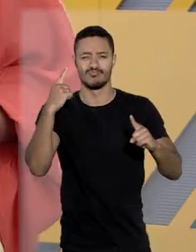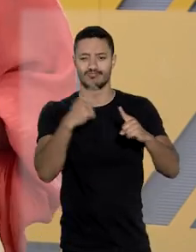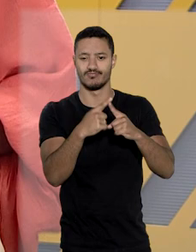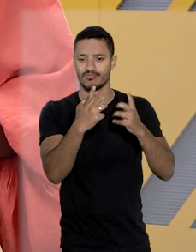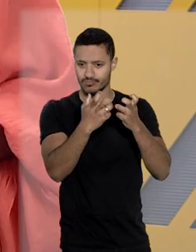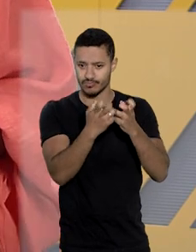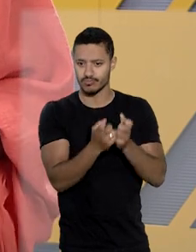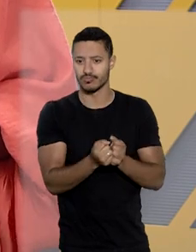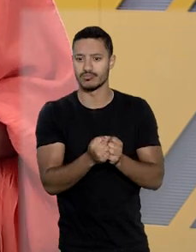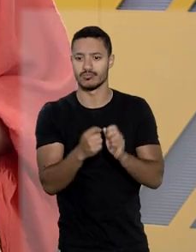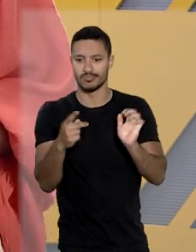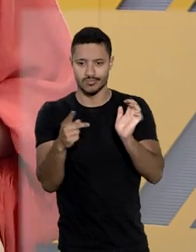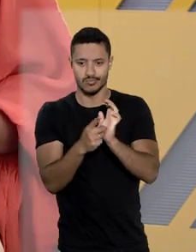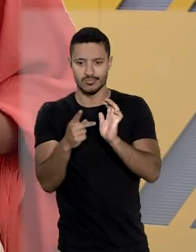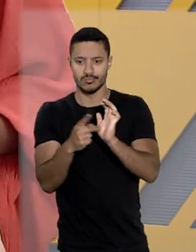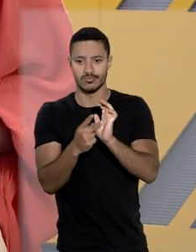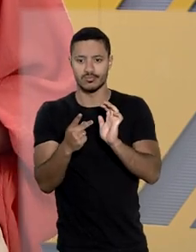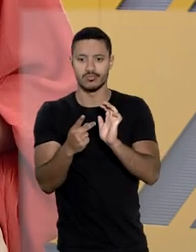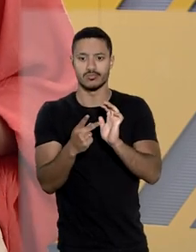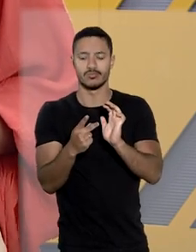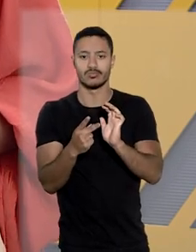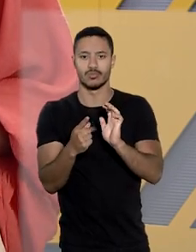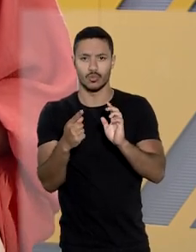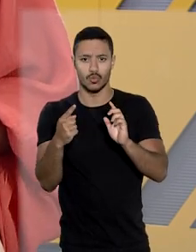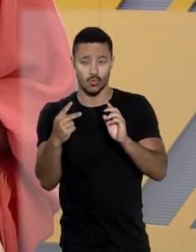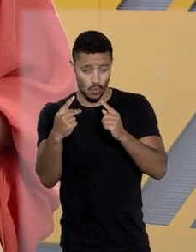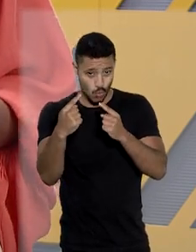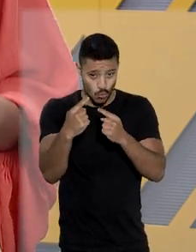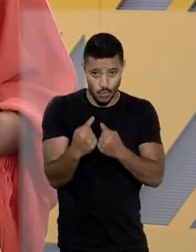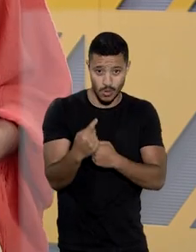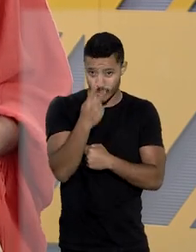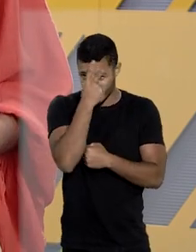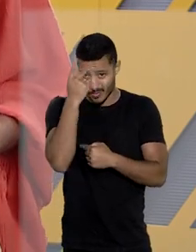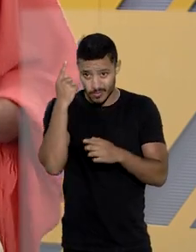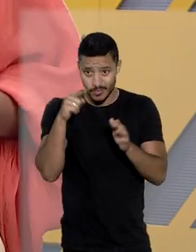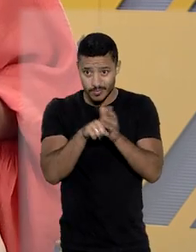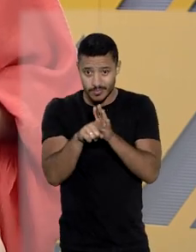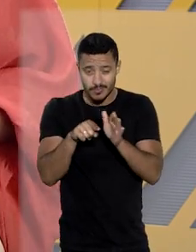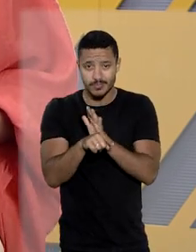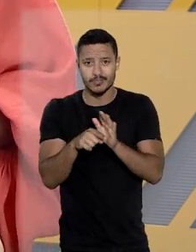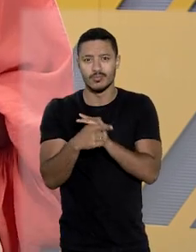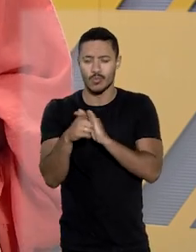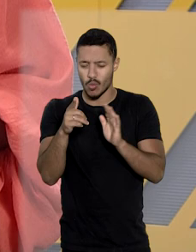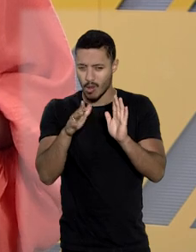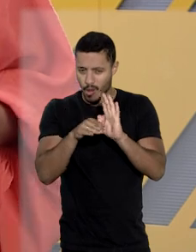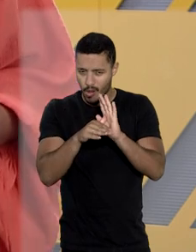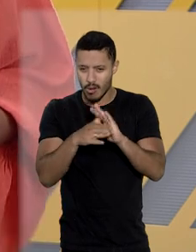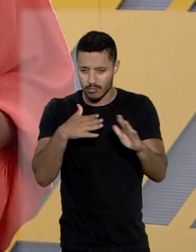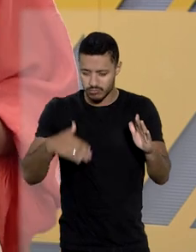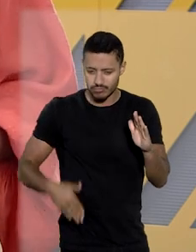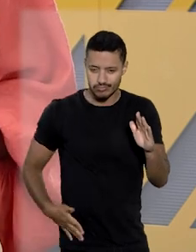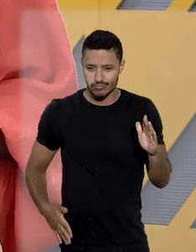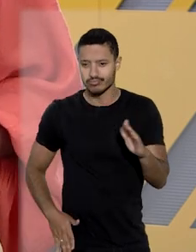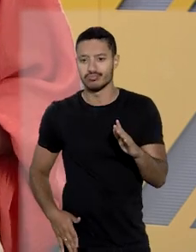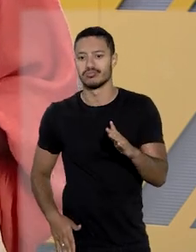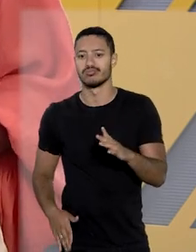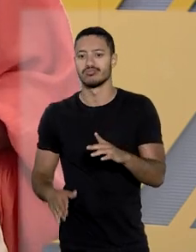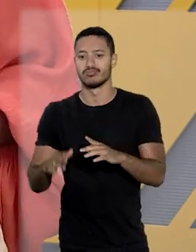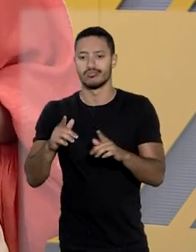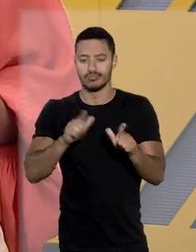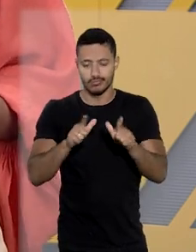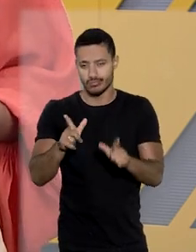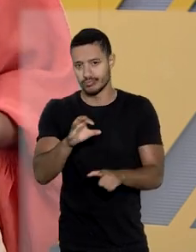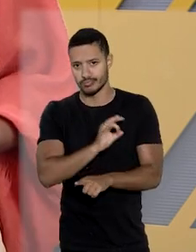o recebimento da denúncia contra 5 pessoas investigadas por peculato e lavagem de dinheiro na Operação